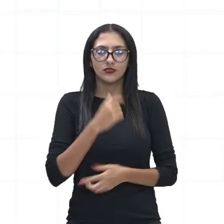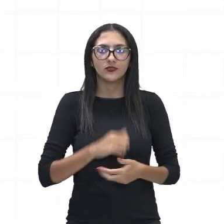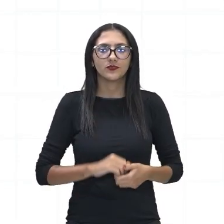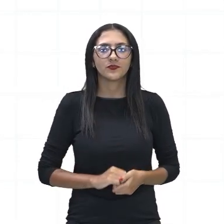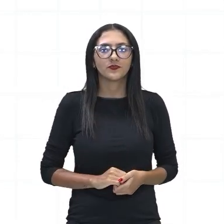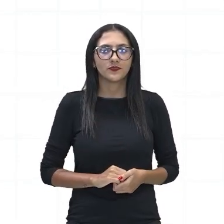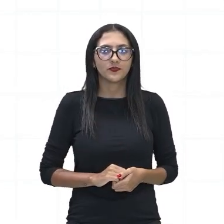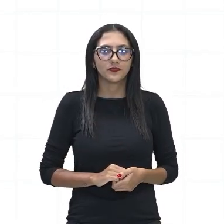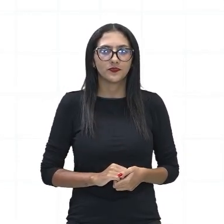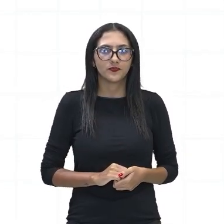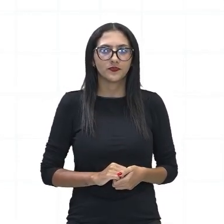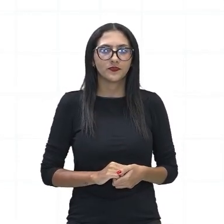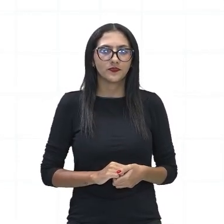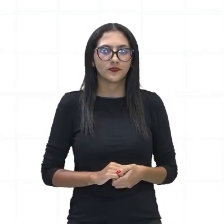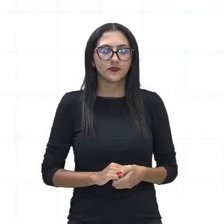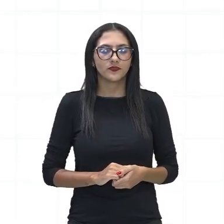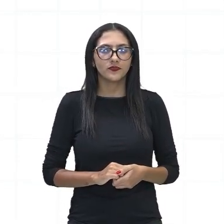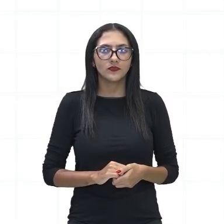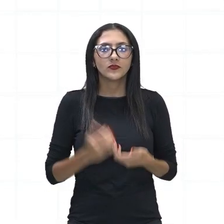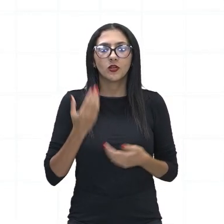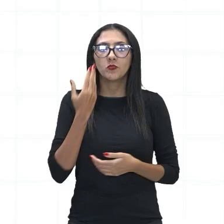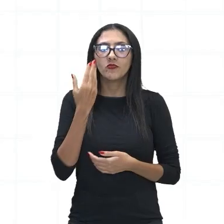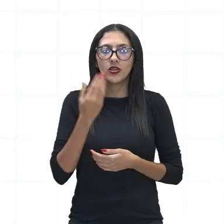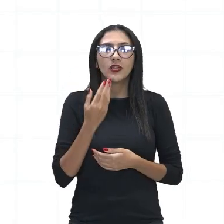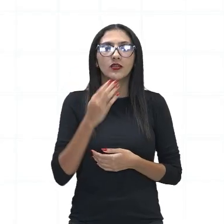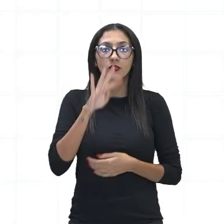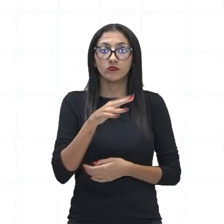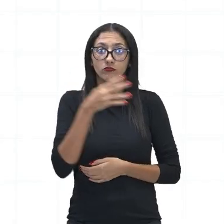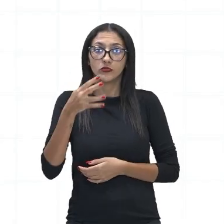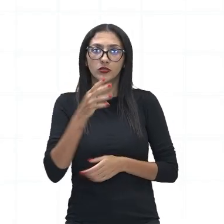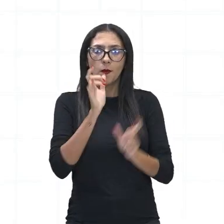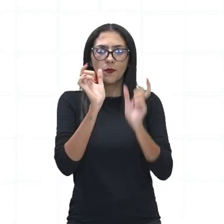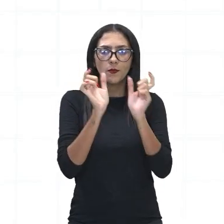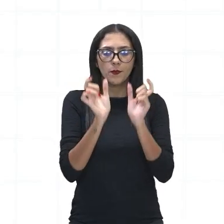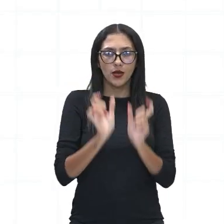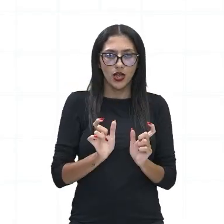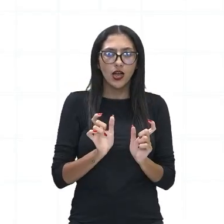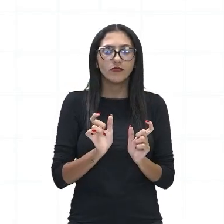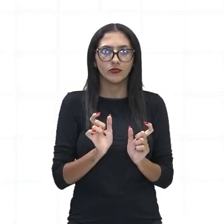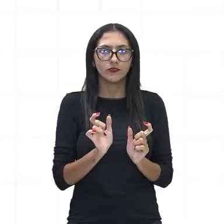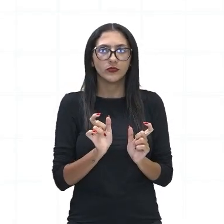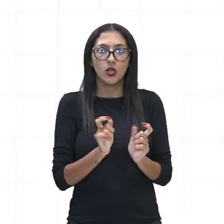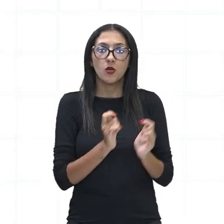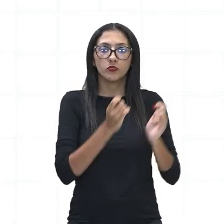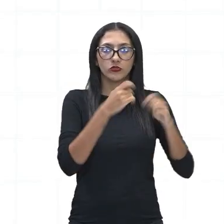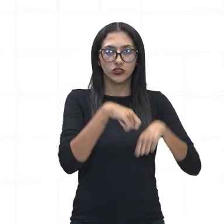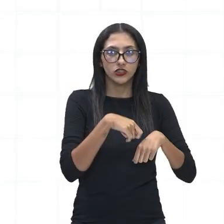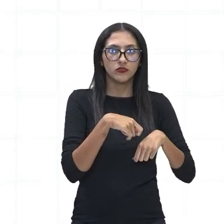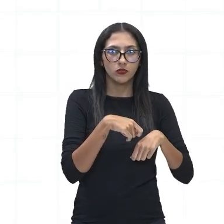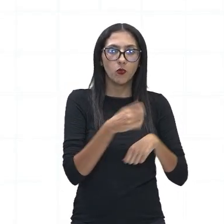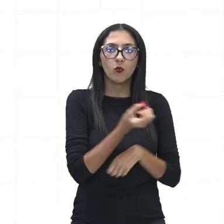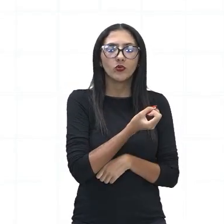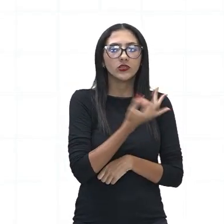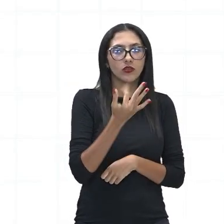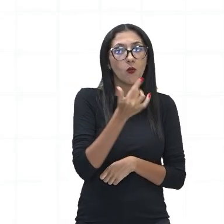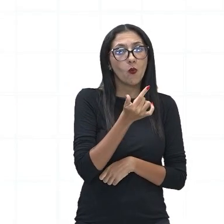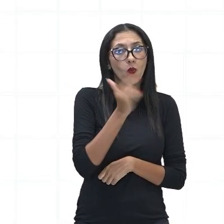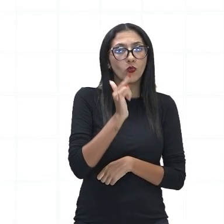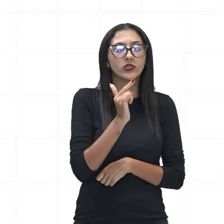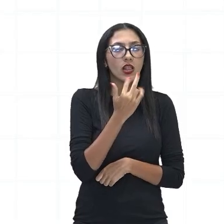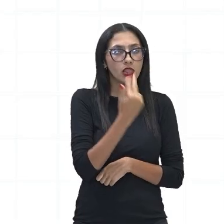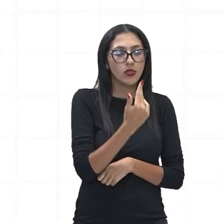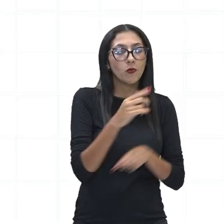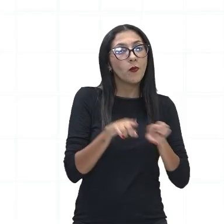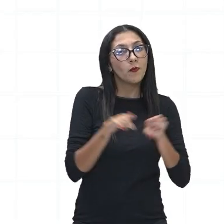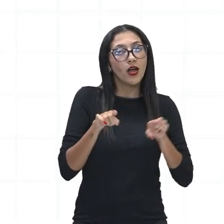essas palavras aí, olha, elas podem ser contáveis em outros idiomas, mas no inglês